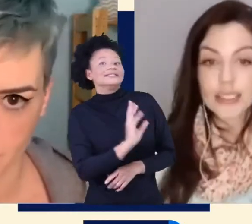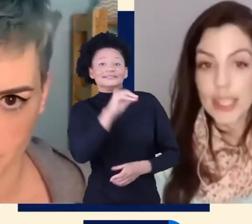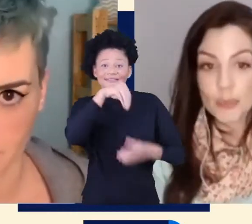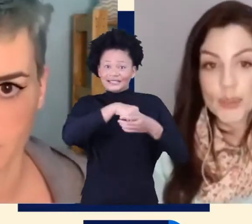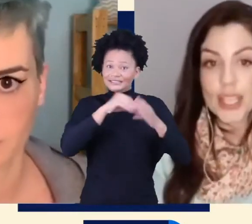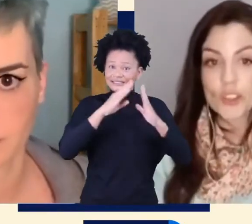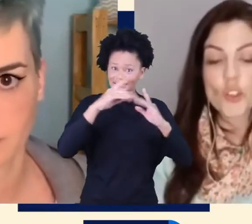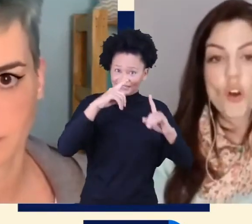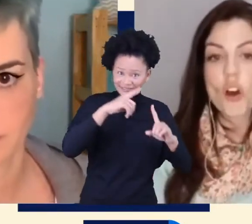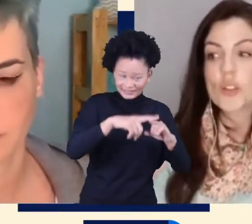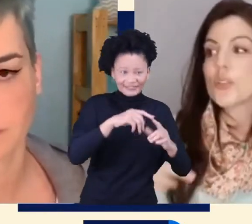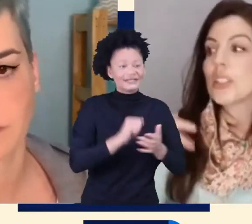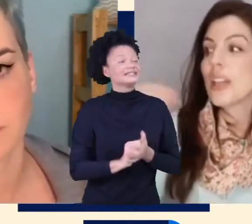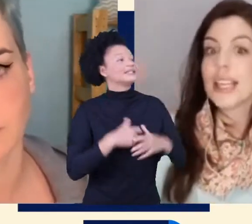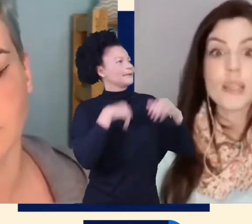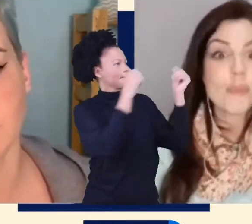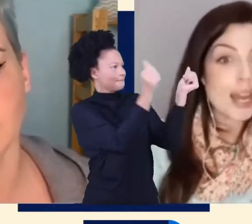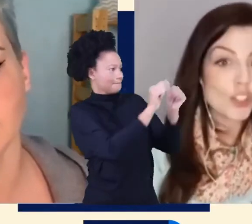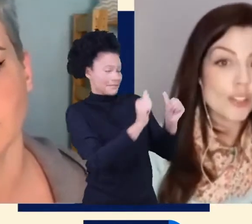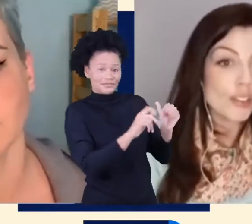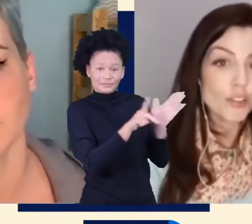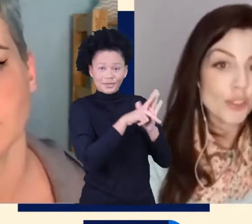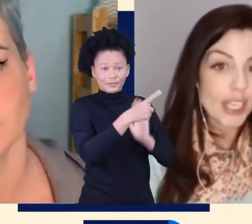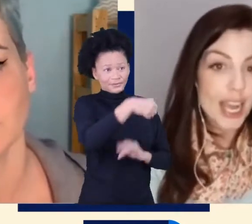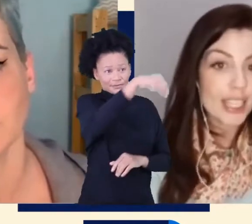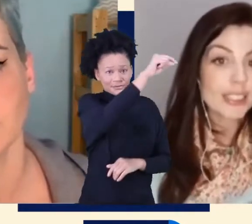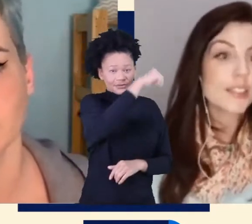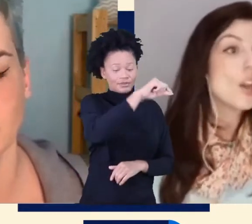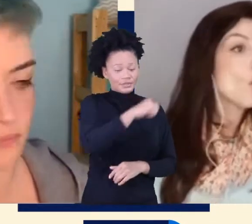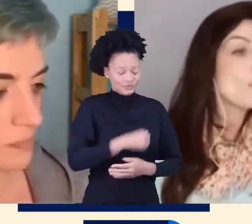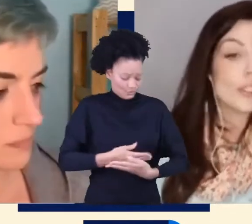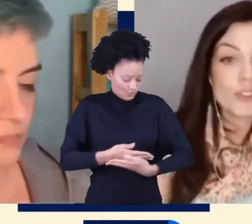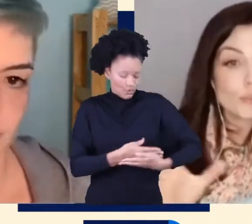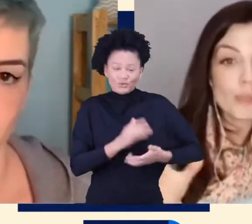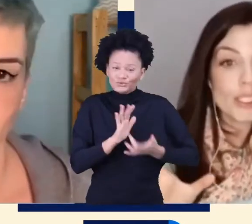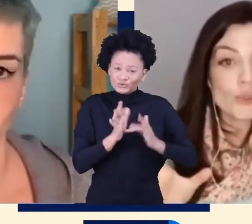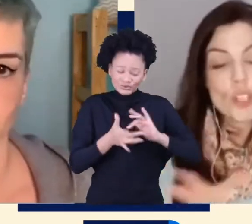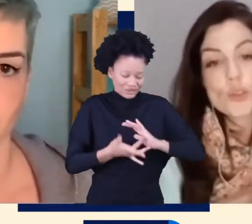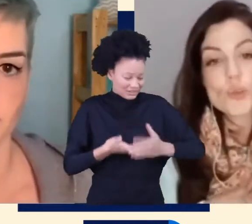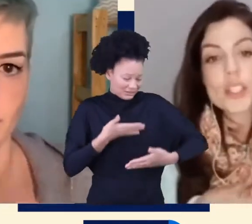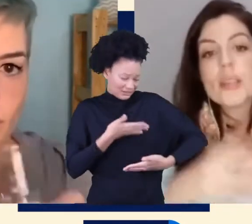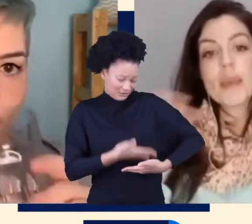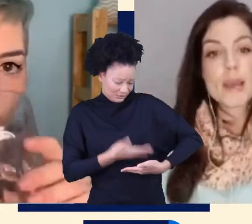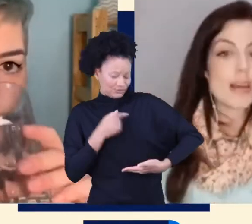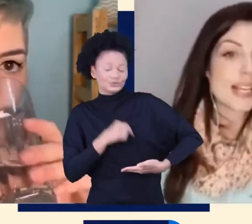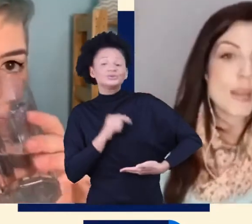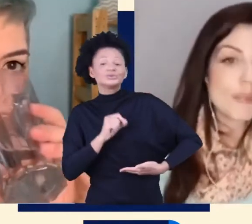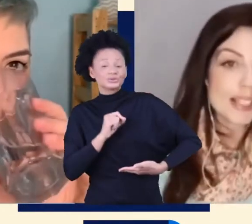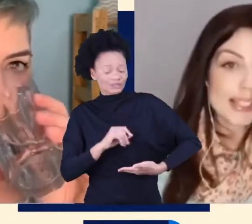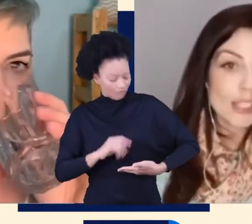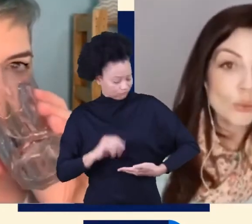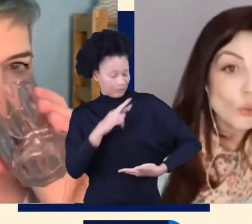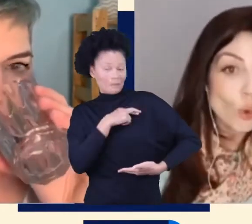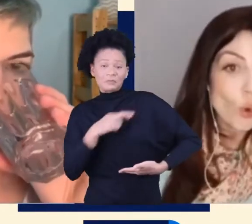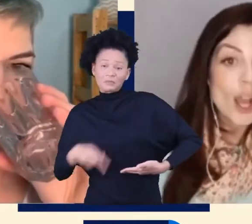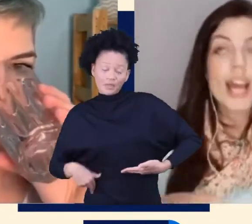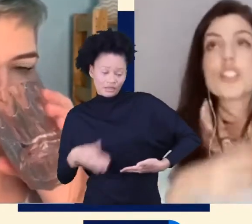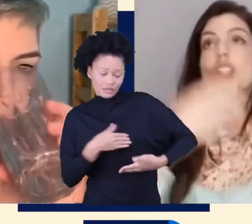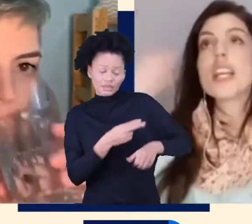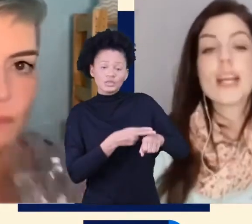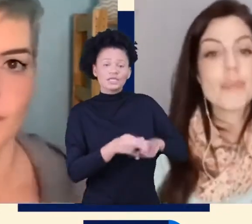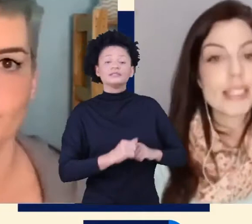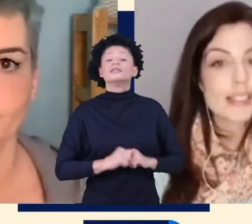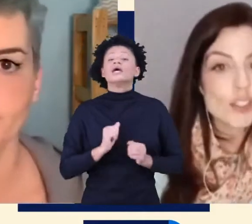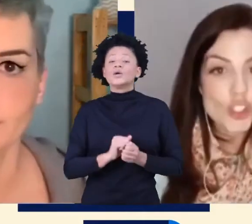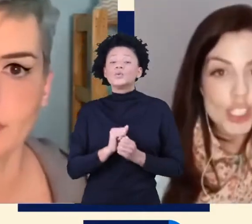está até em templos religiosos, que está em imagens santificadas, o menino Jesus, que também aparece representado nu. A